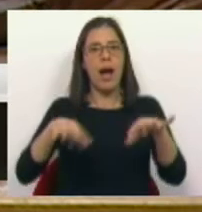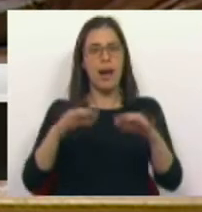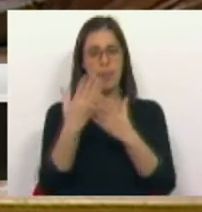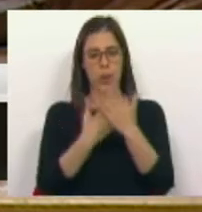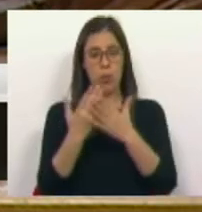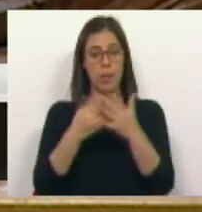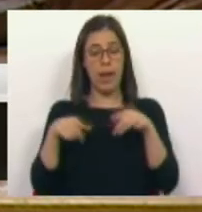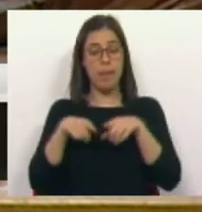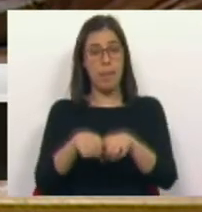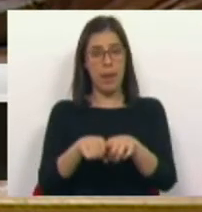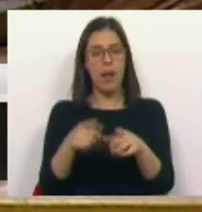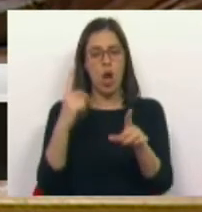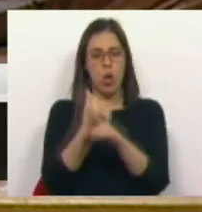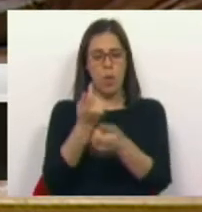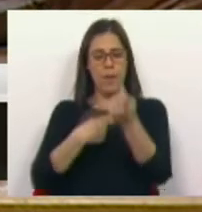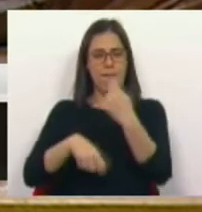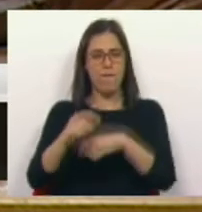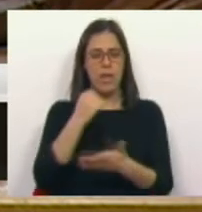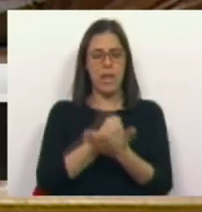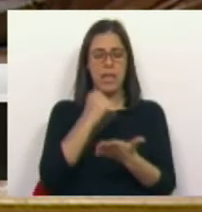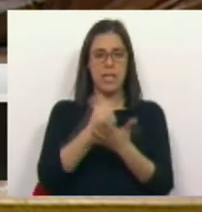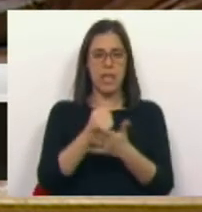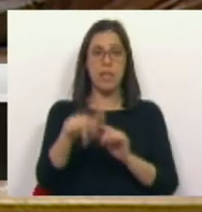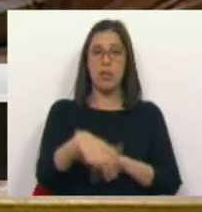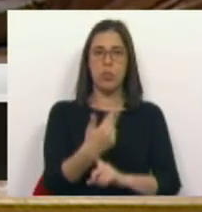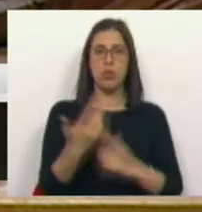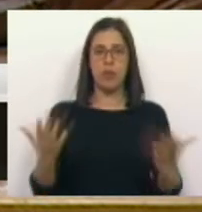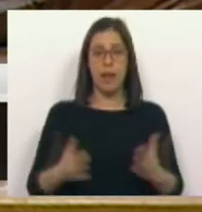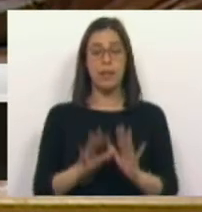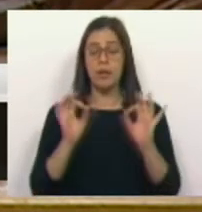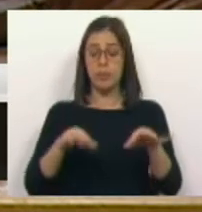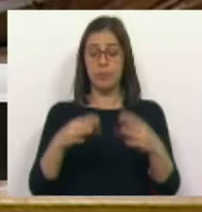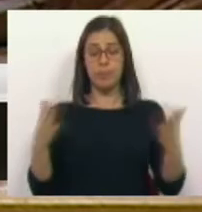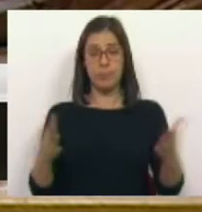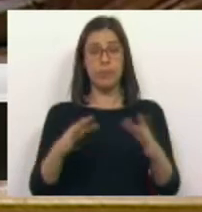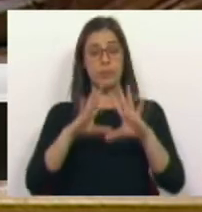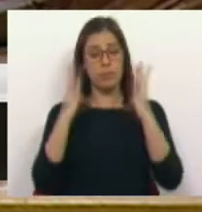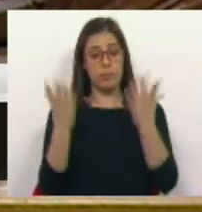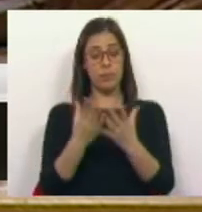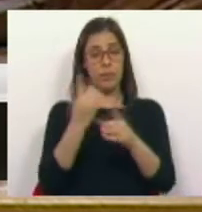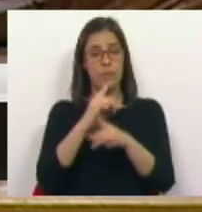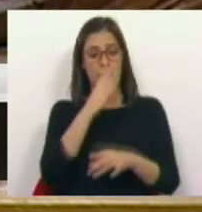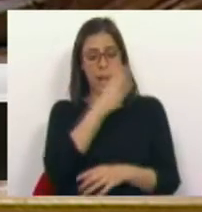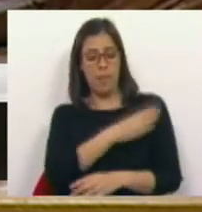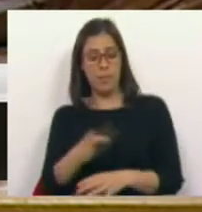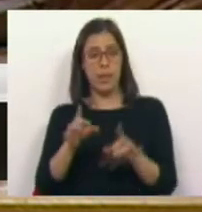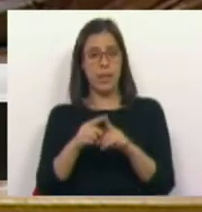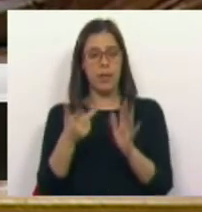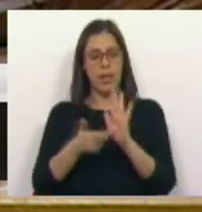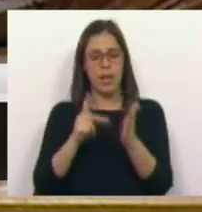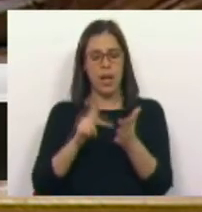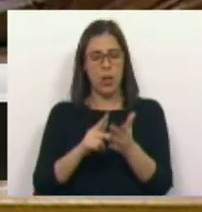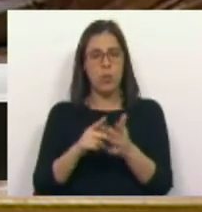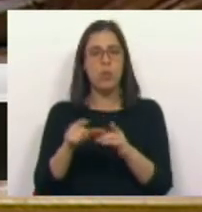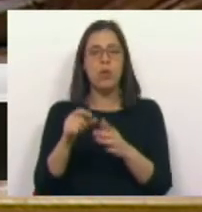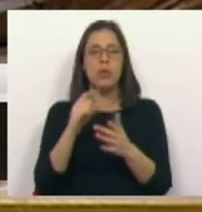com o mercado paralelo da compra-venda de licenças dos táxis. Por fim, a generalização da aplicação da tecnologia